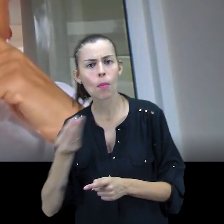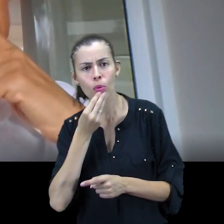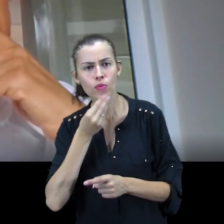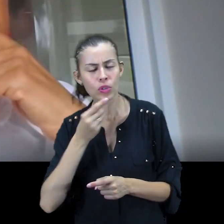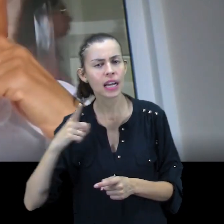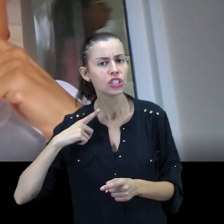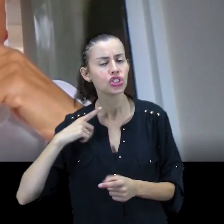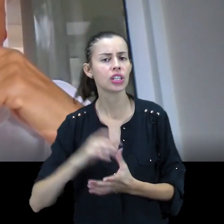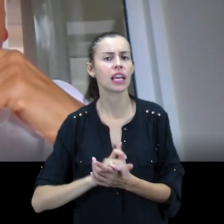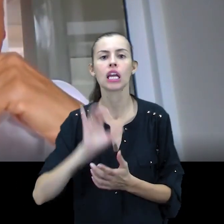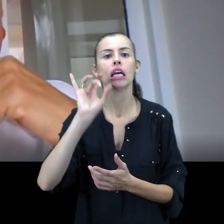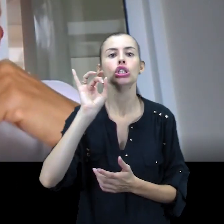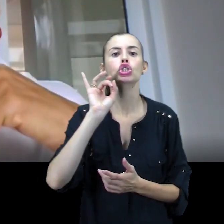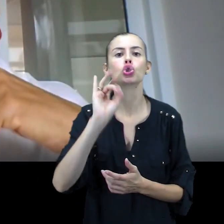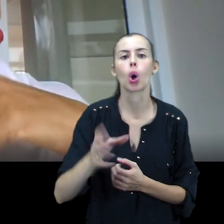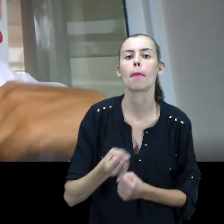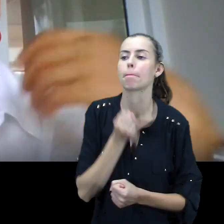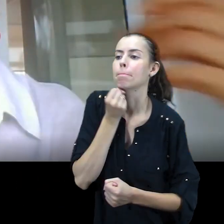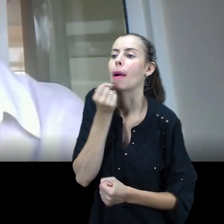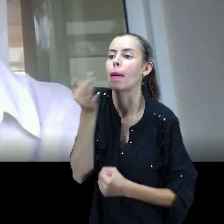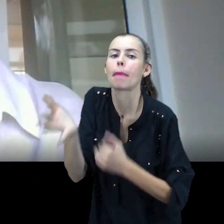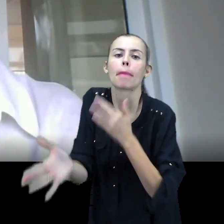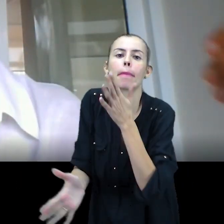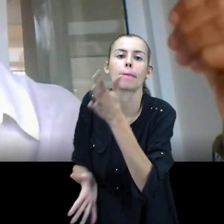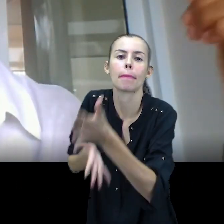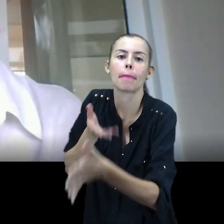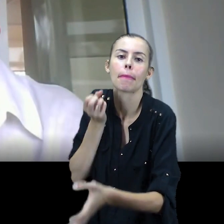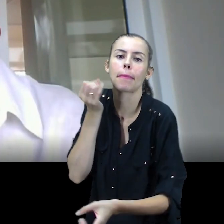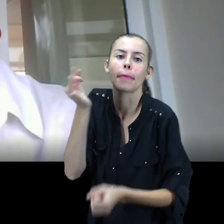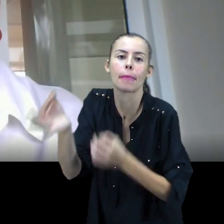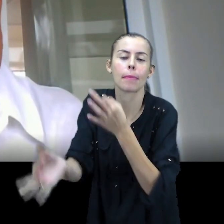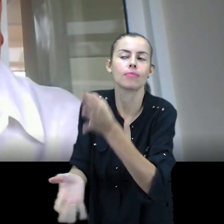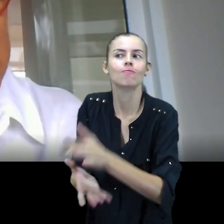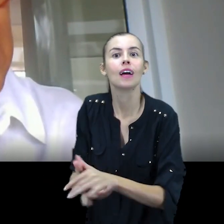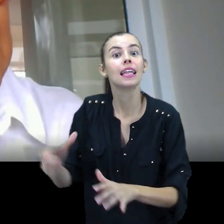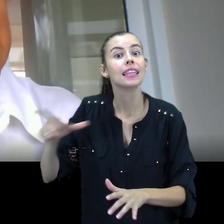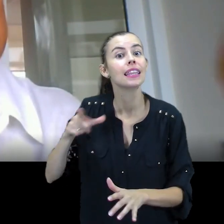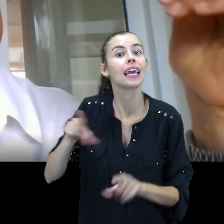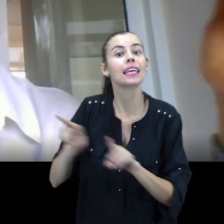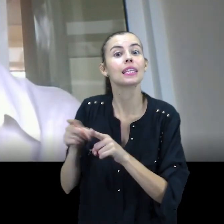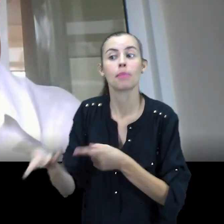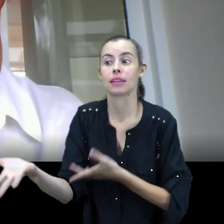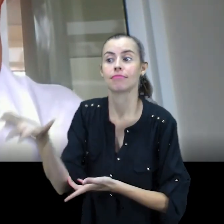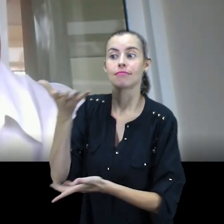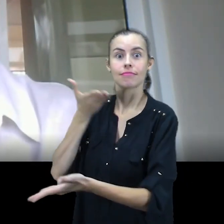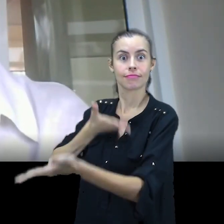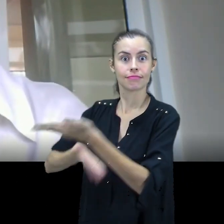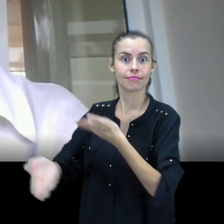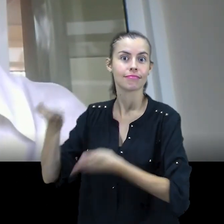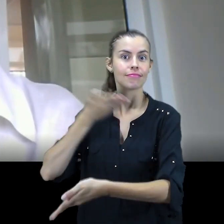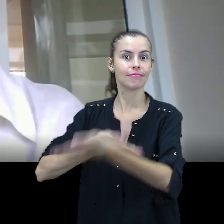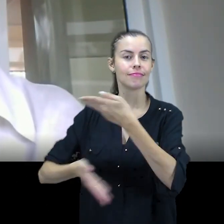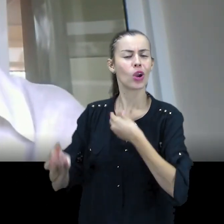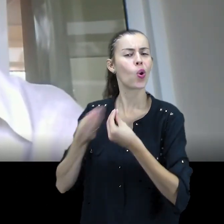mais do que isso, introduzir, né, com o estudante as discussões sobre cidadania, as discussões sobre